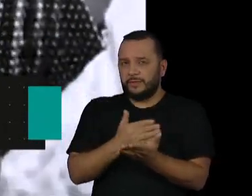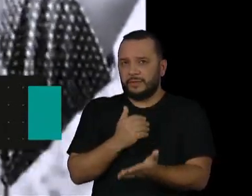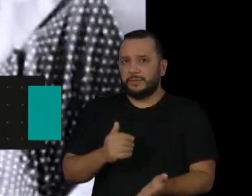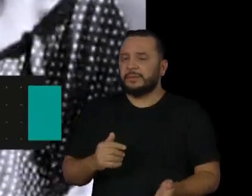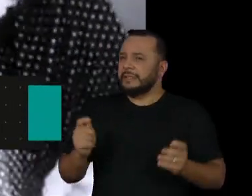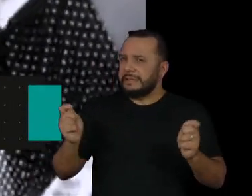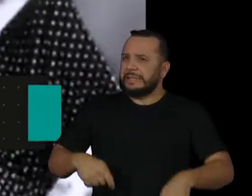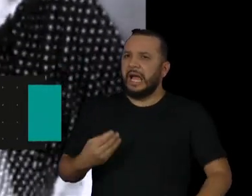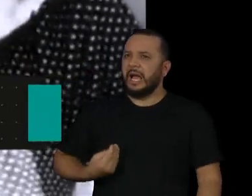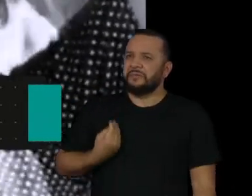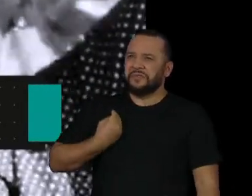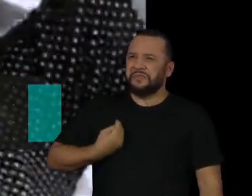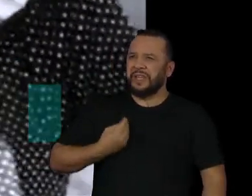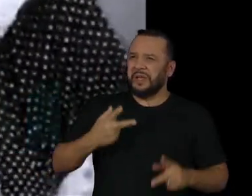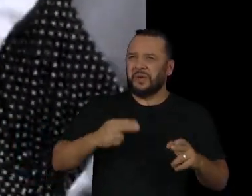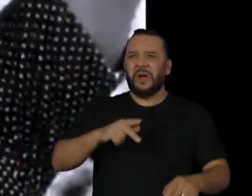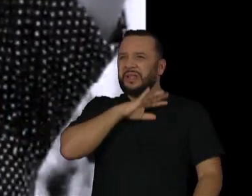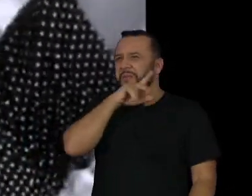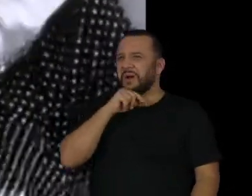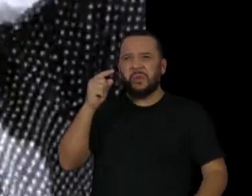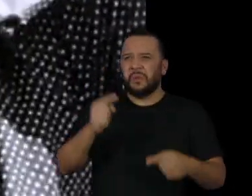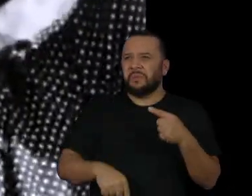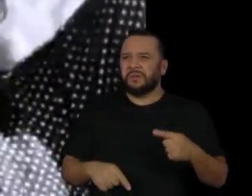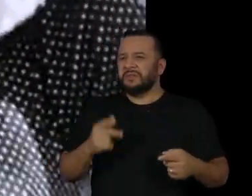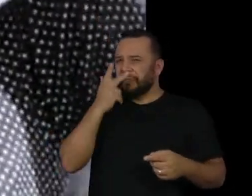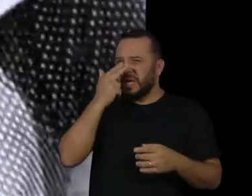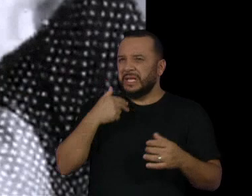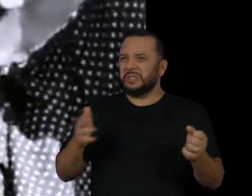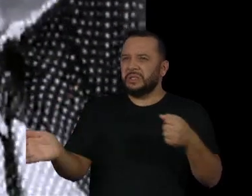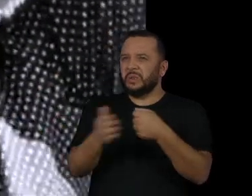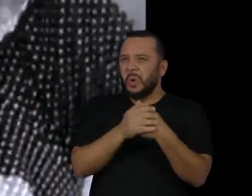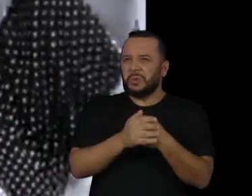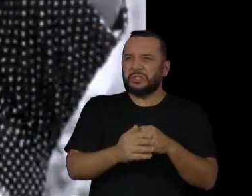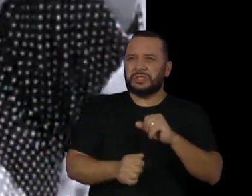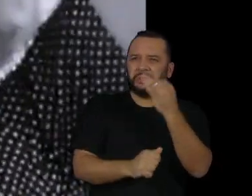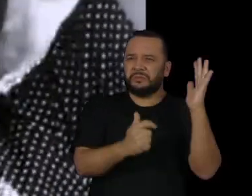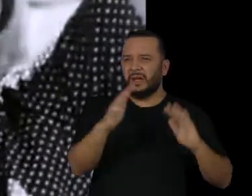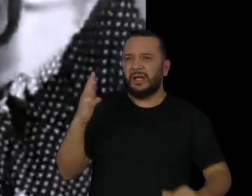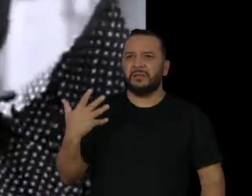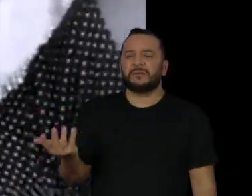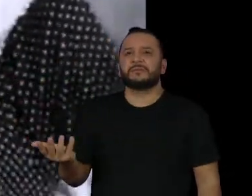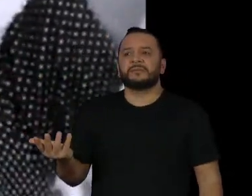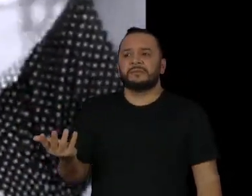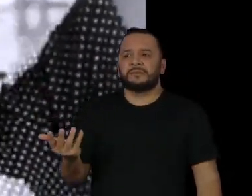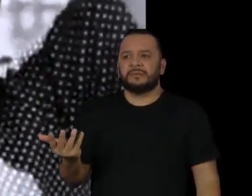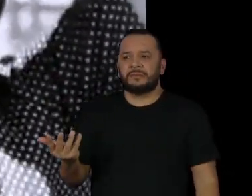continuar vivendo que nem bicho, escondido no mato? Podemos?